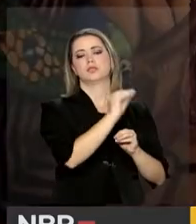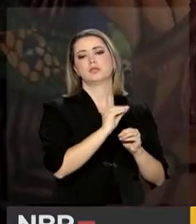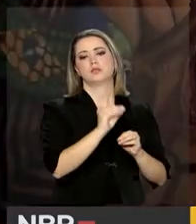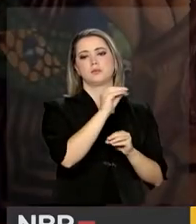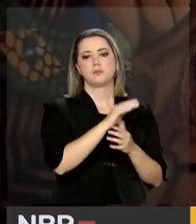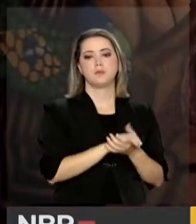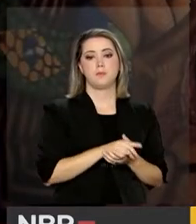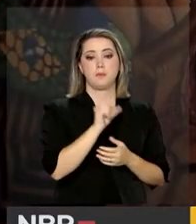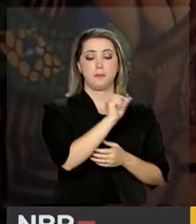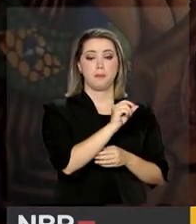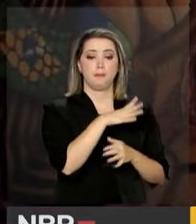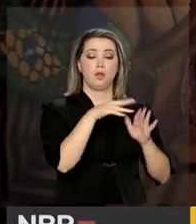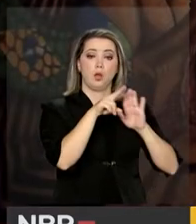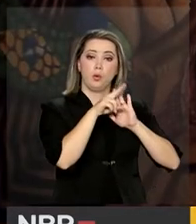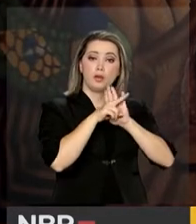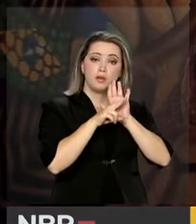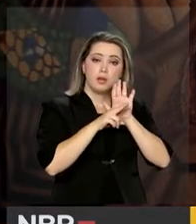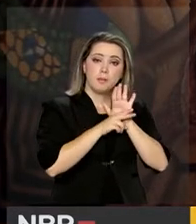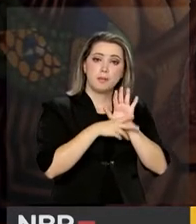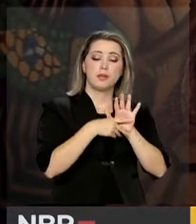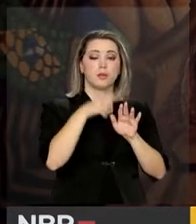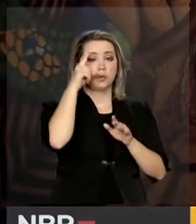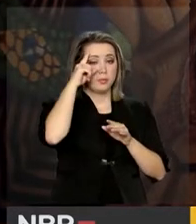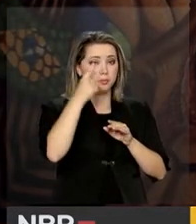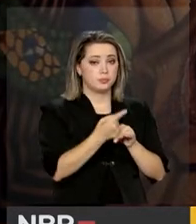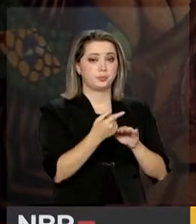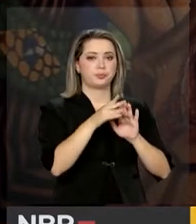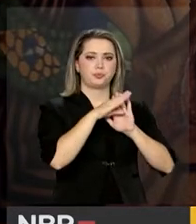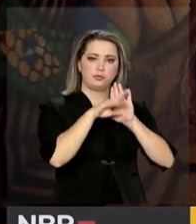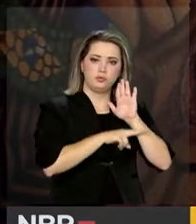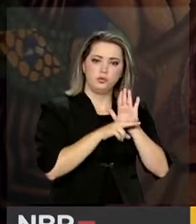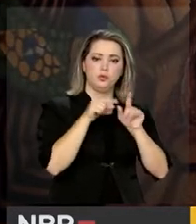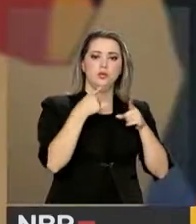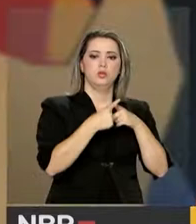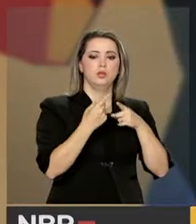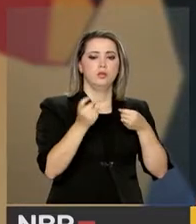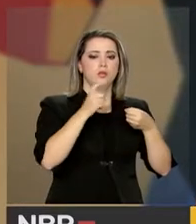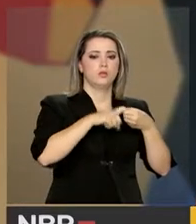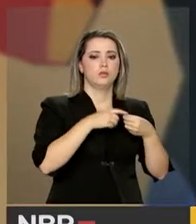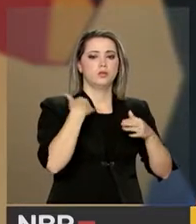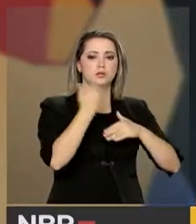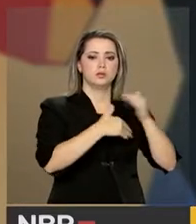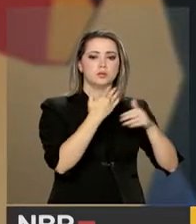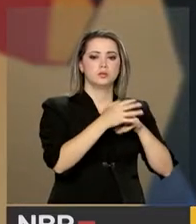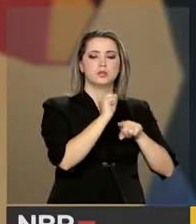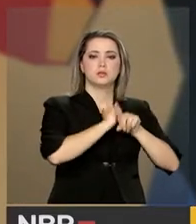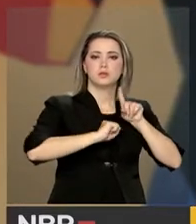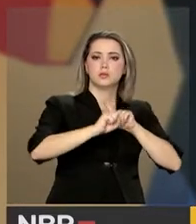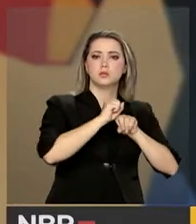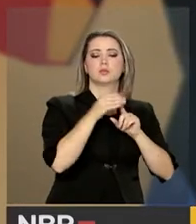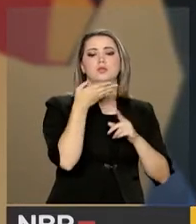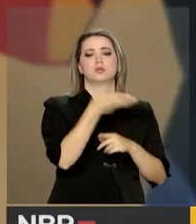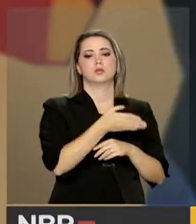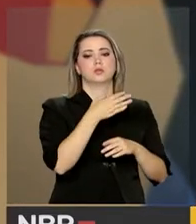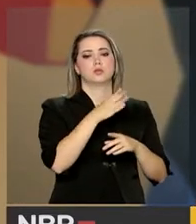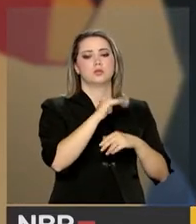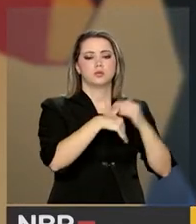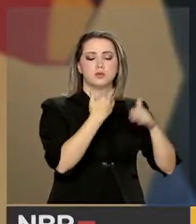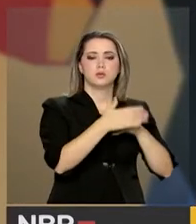O Estatuto ele estabelece esses padrões voltados principalmente para o desenvolvimento social, para o